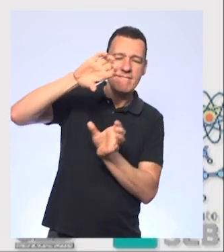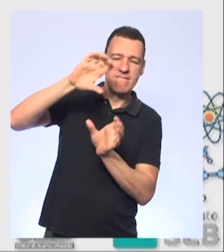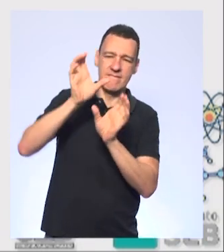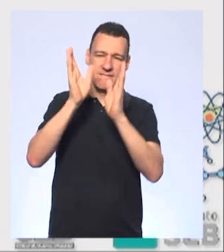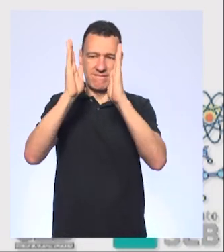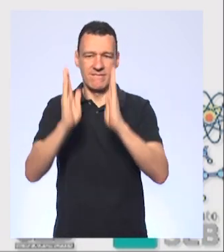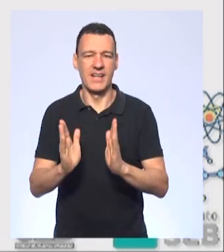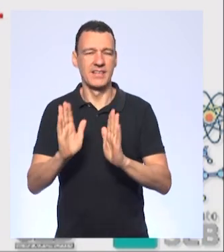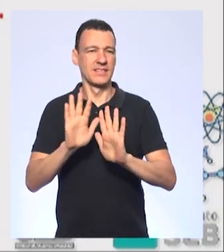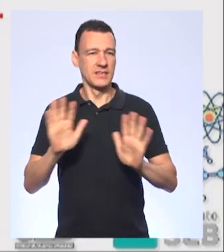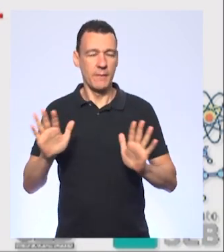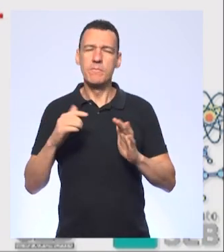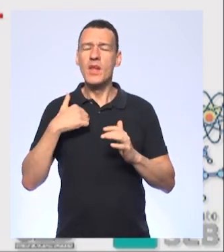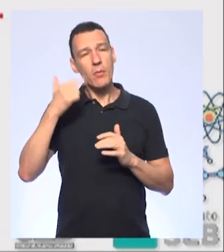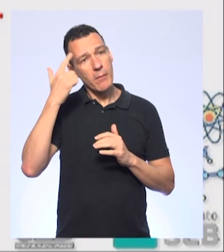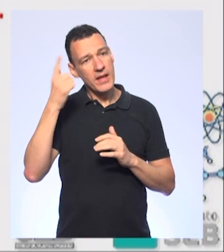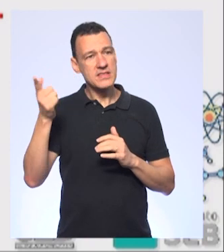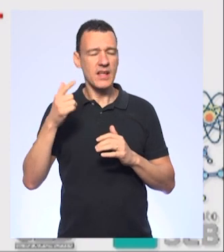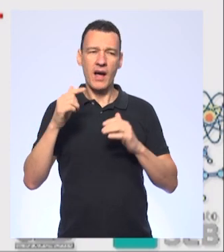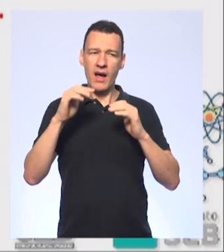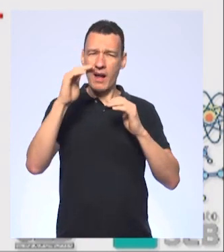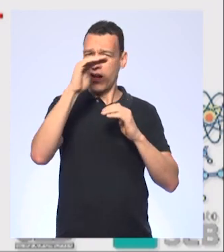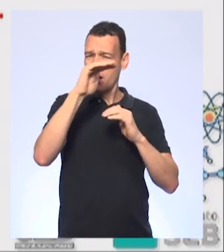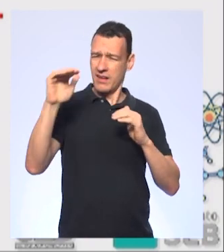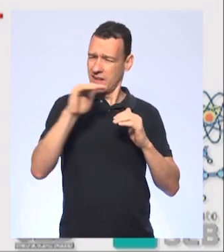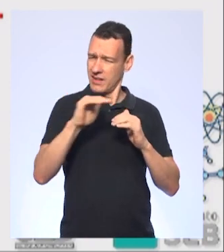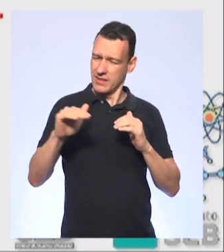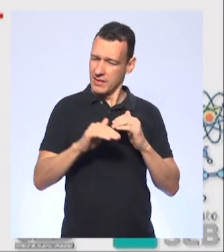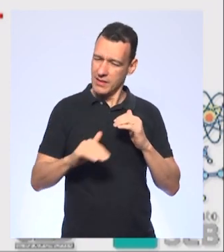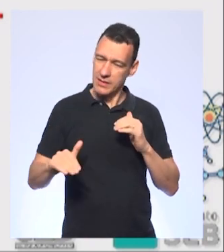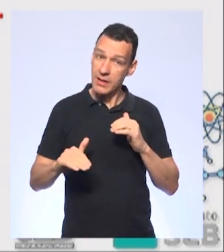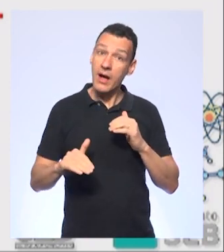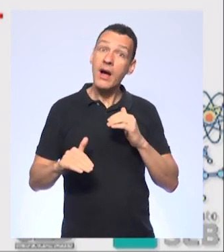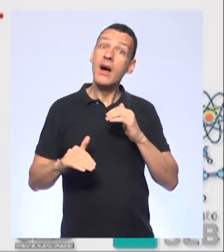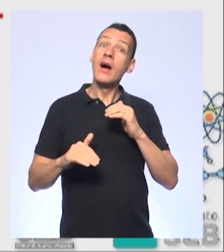são paralelos, eu pensei, opa,